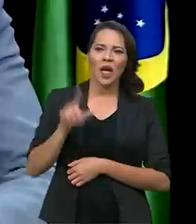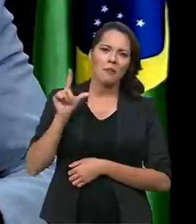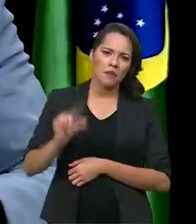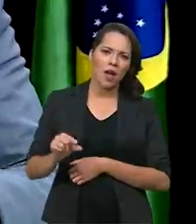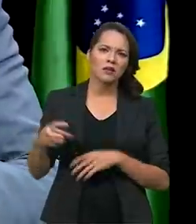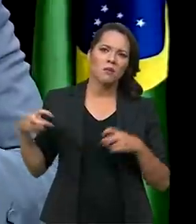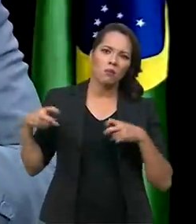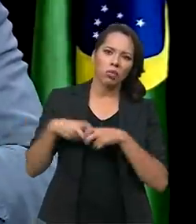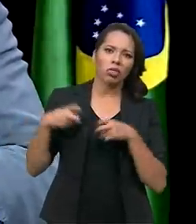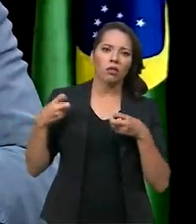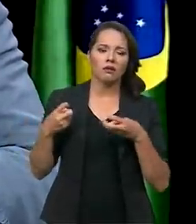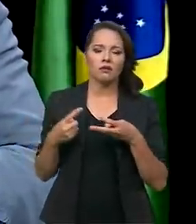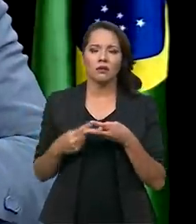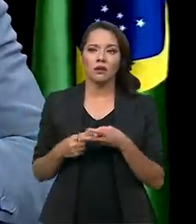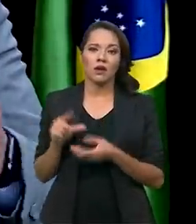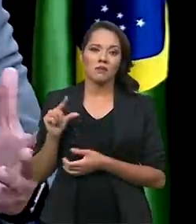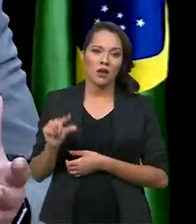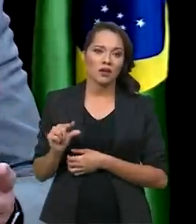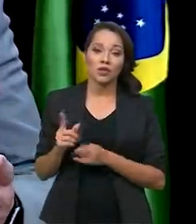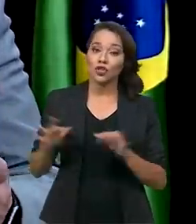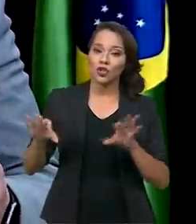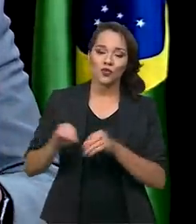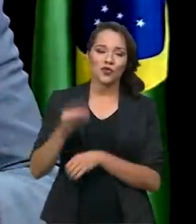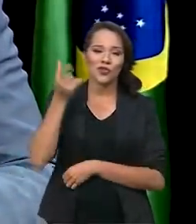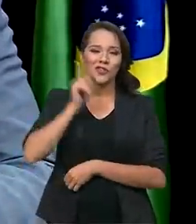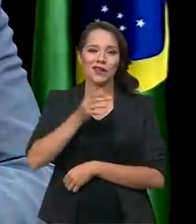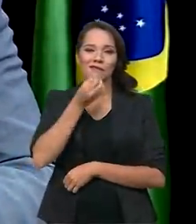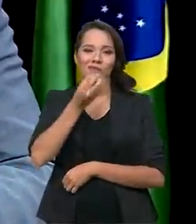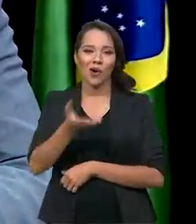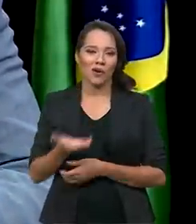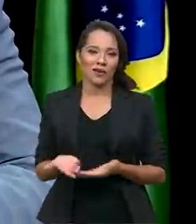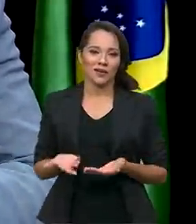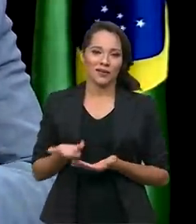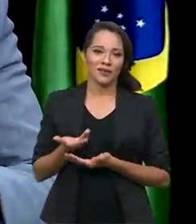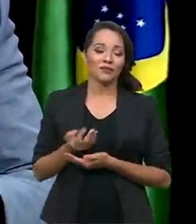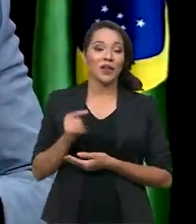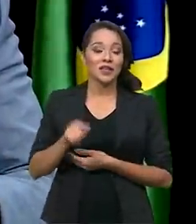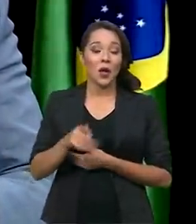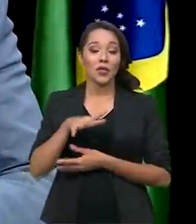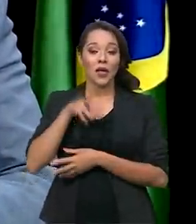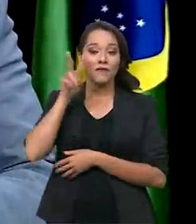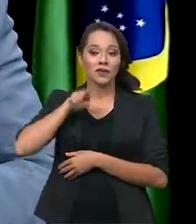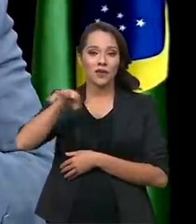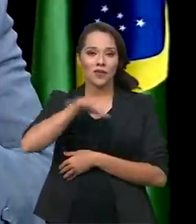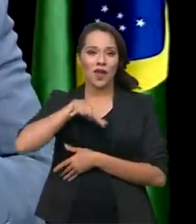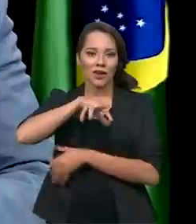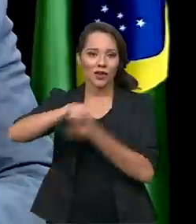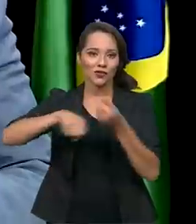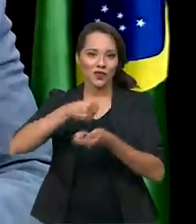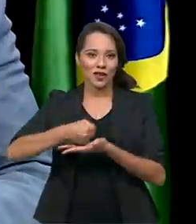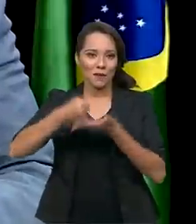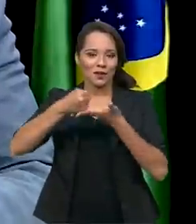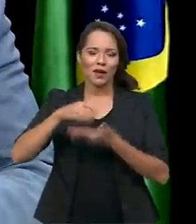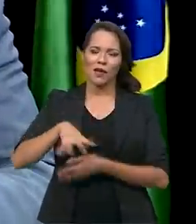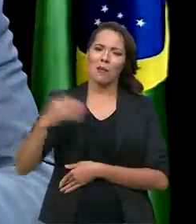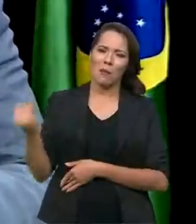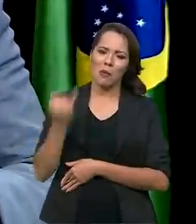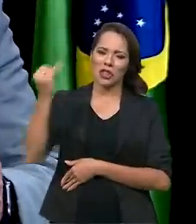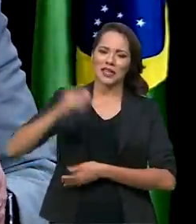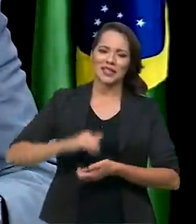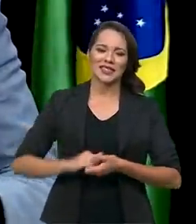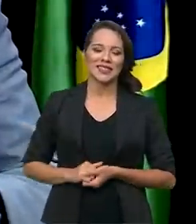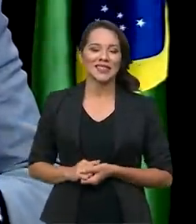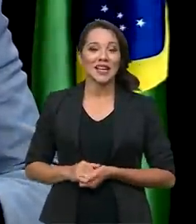são menos colisões, e todo mundo ganha com isso. Então, do ponto de vista da sustentabilidade, é muito relevante. A